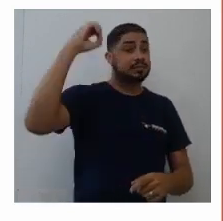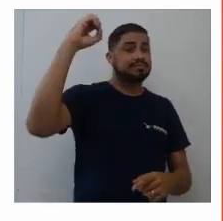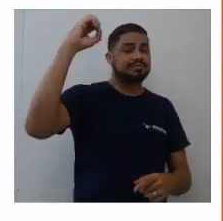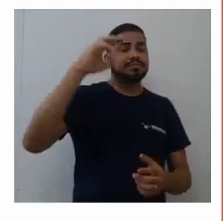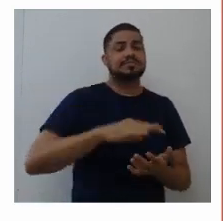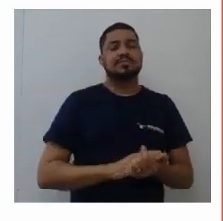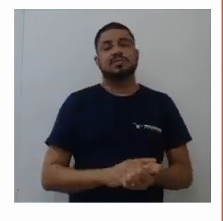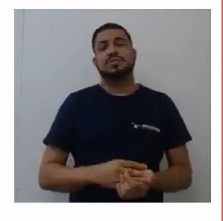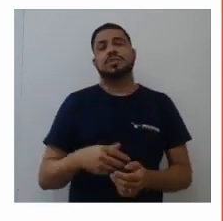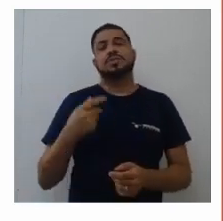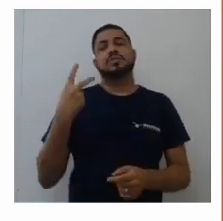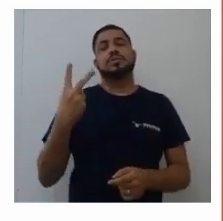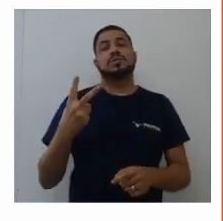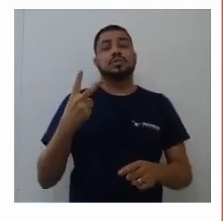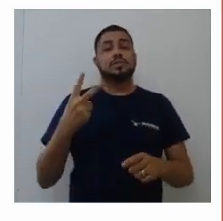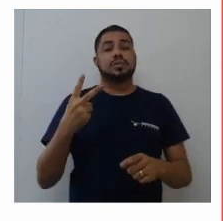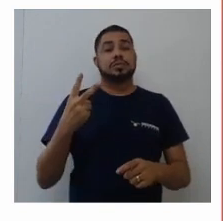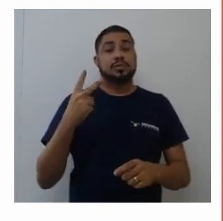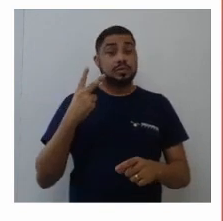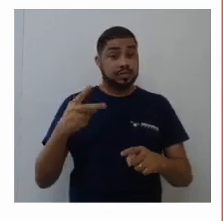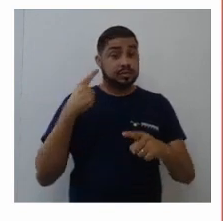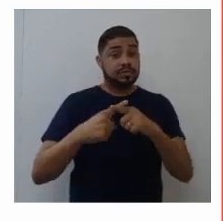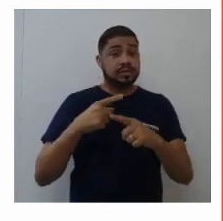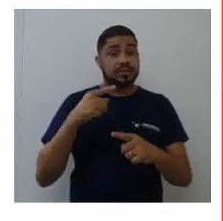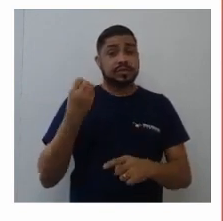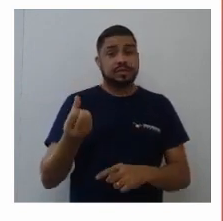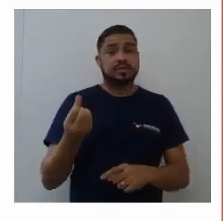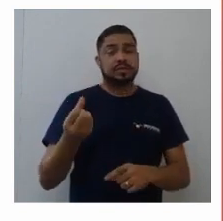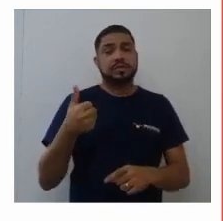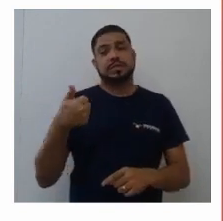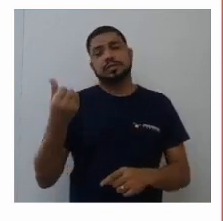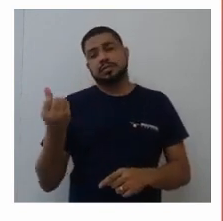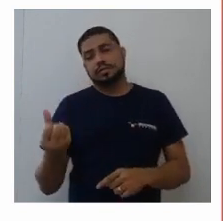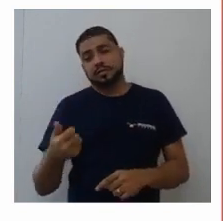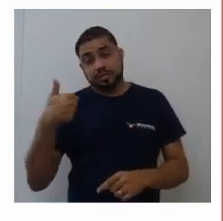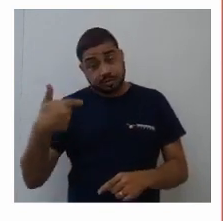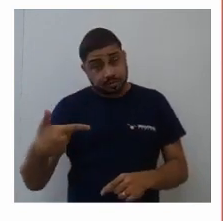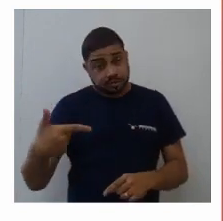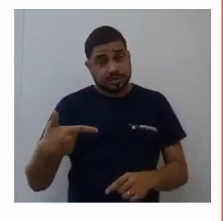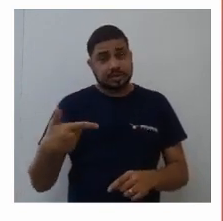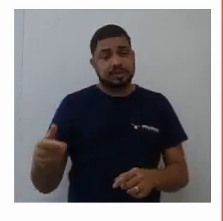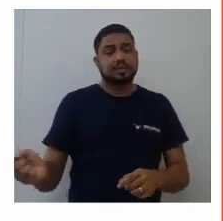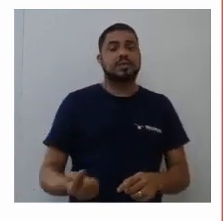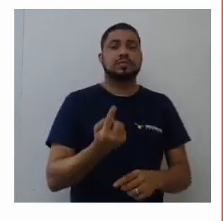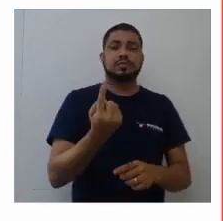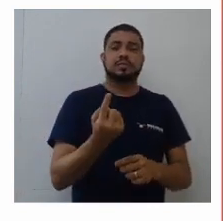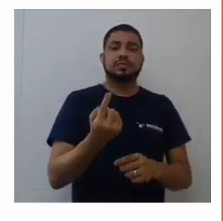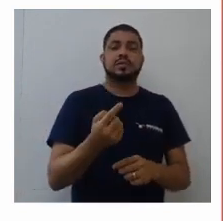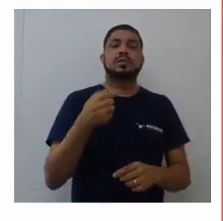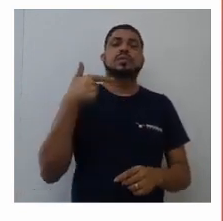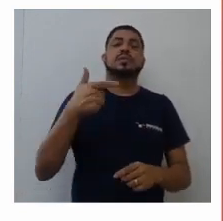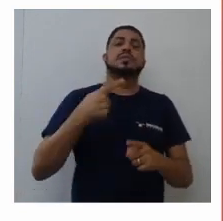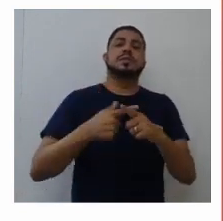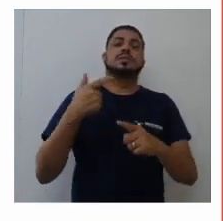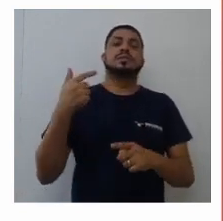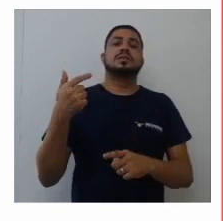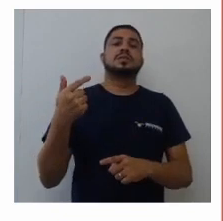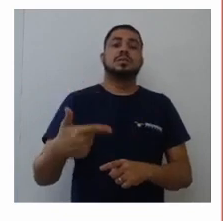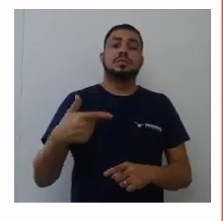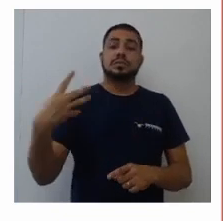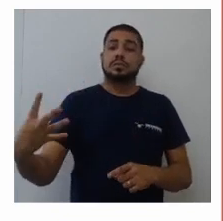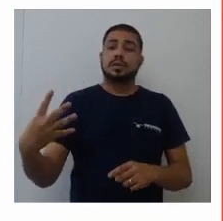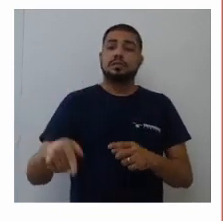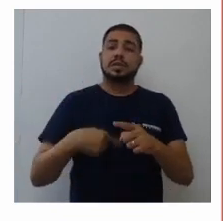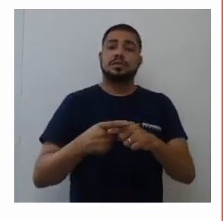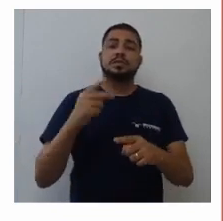assim, ó. 2 vezes 4, 2 vezes 6, 12, vem 1. 2 vezes 2, 4 mais 1,